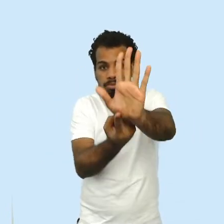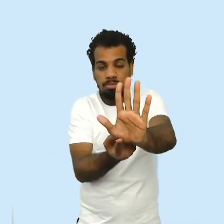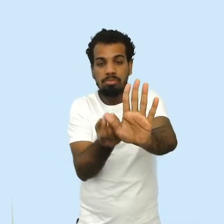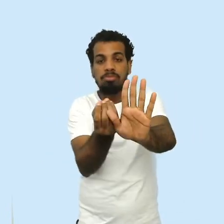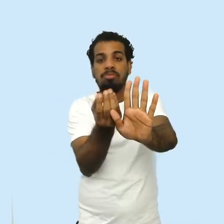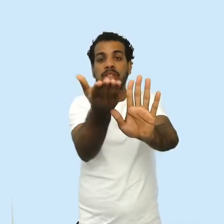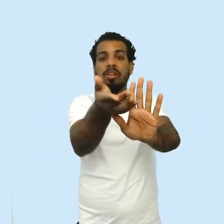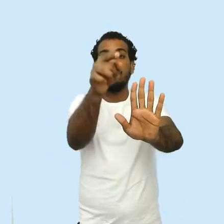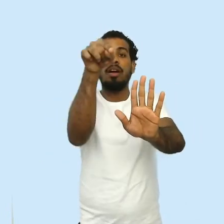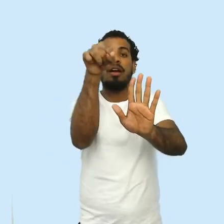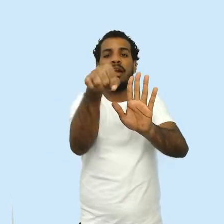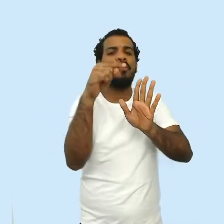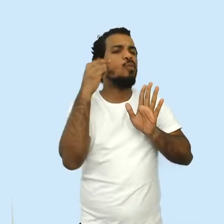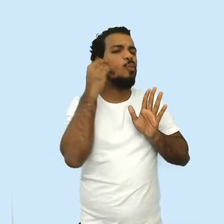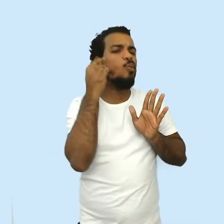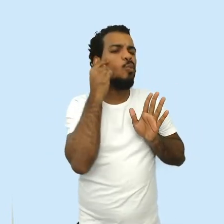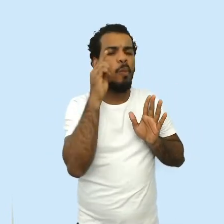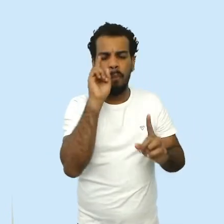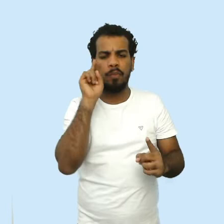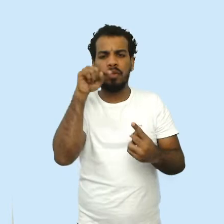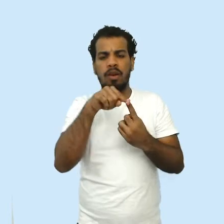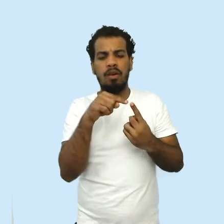de trabalhar ou de